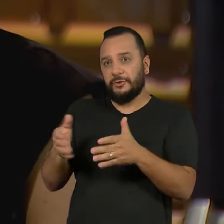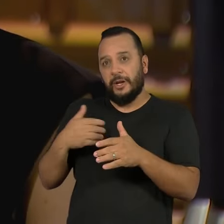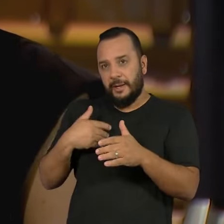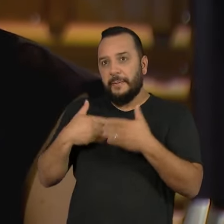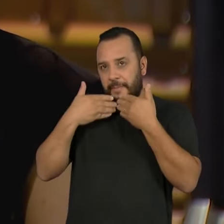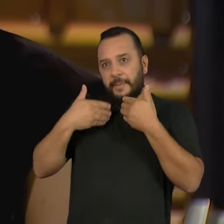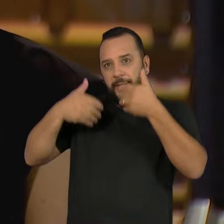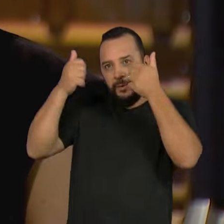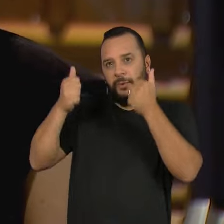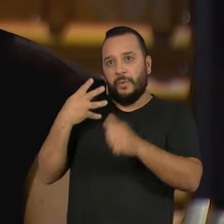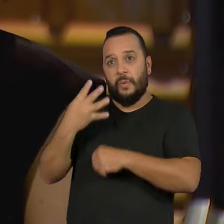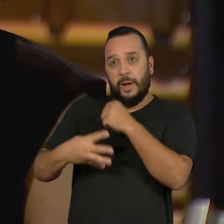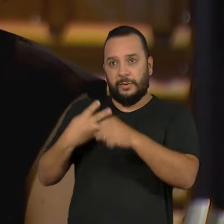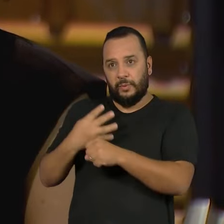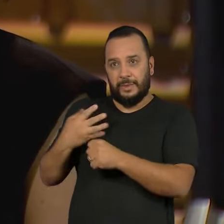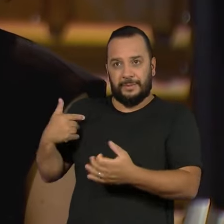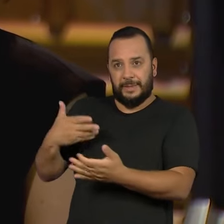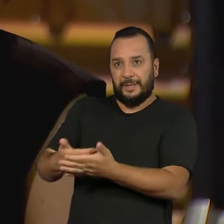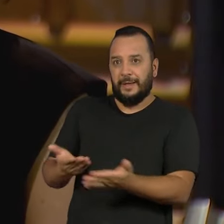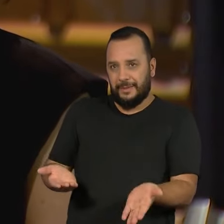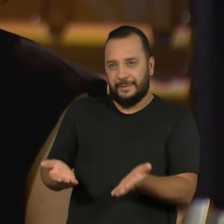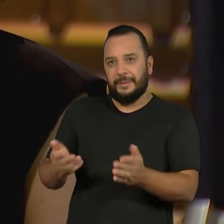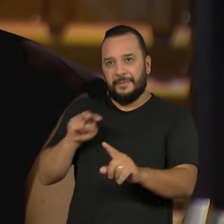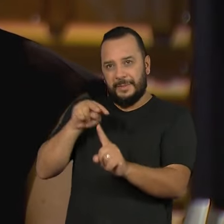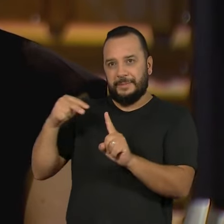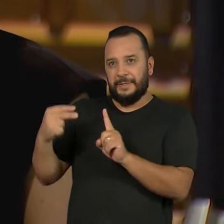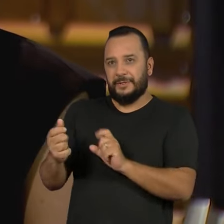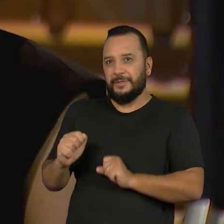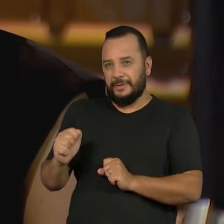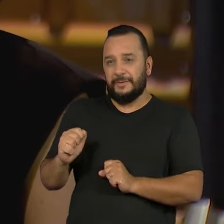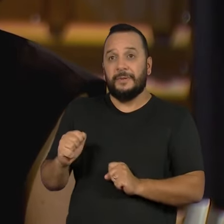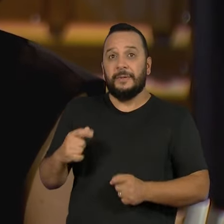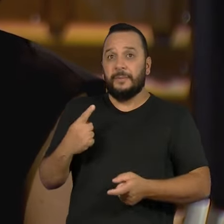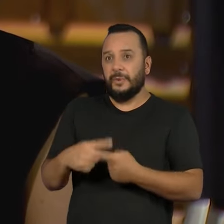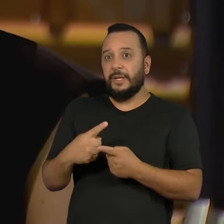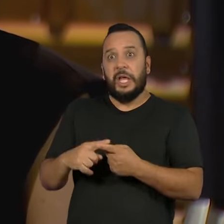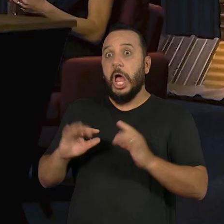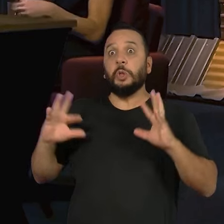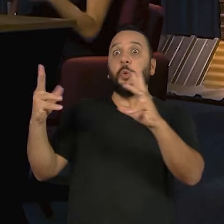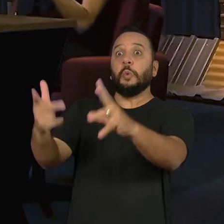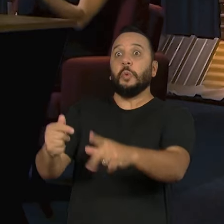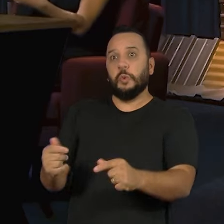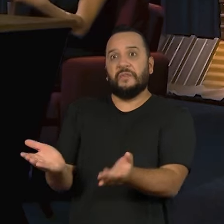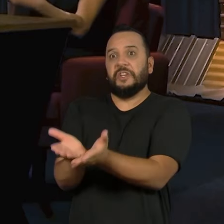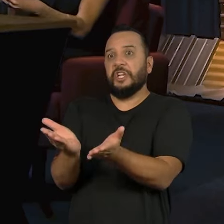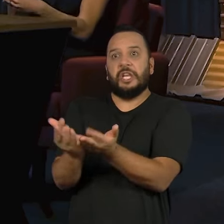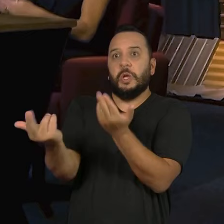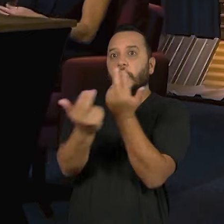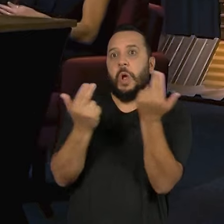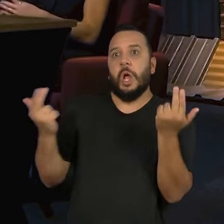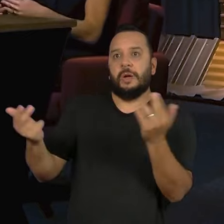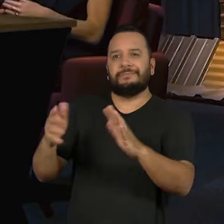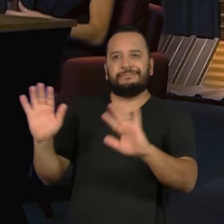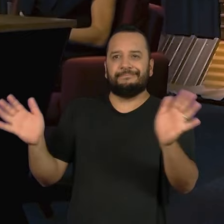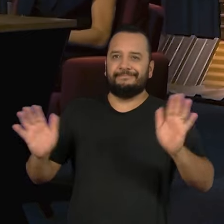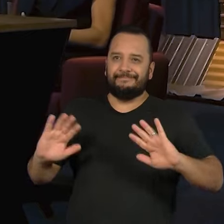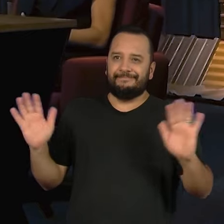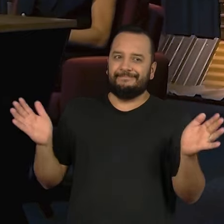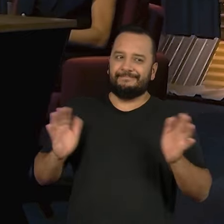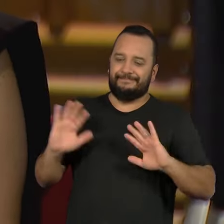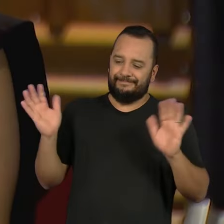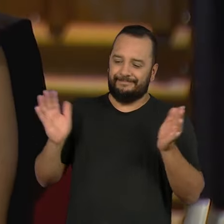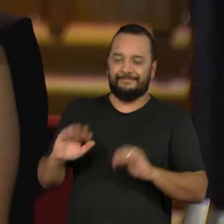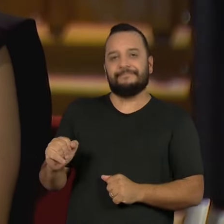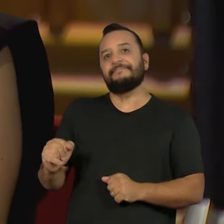últimos qu anos diria para cá nessa nessa nessa tensão a não generalizar o problema é quando a gente